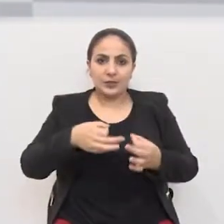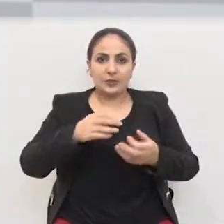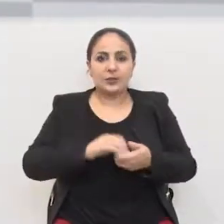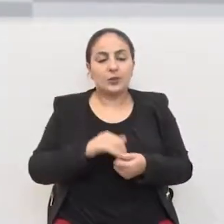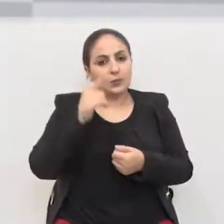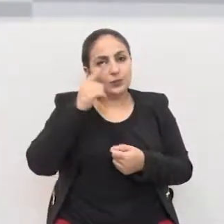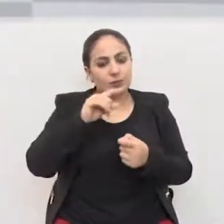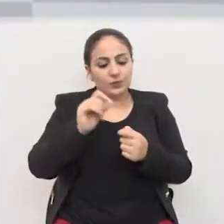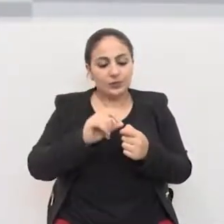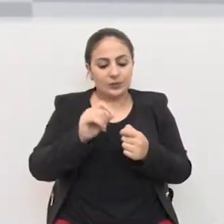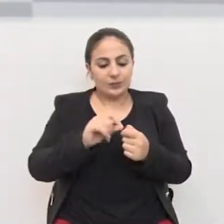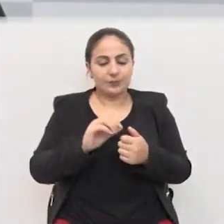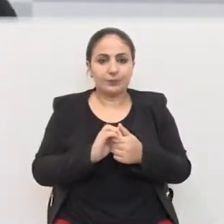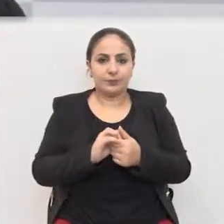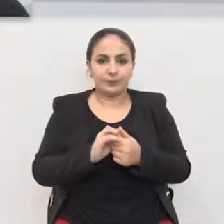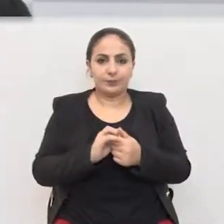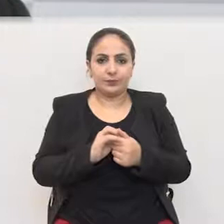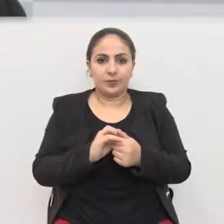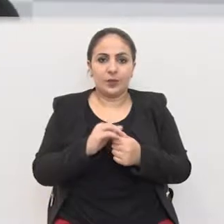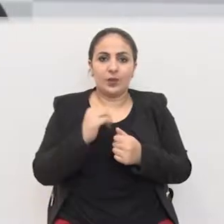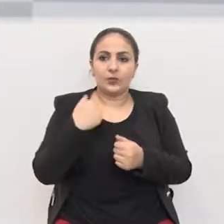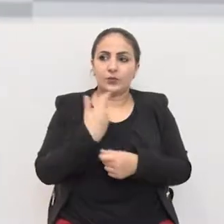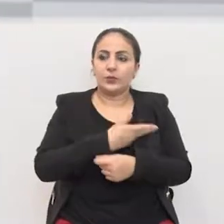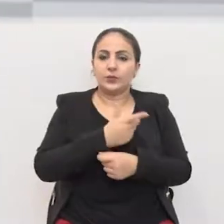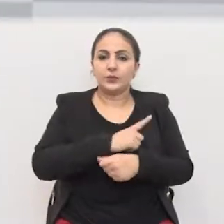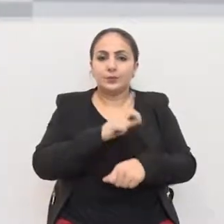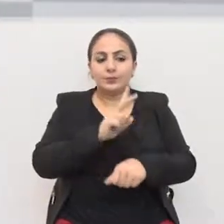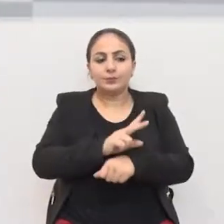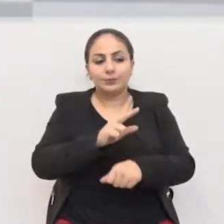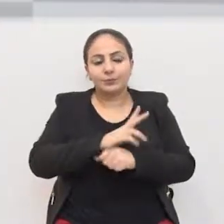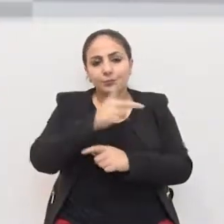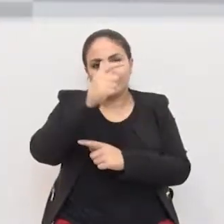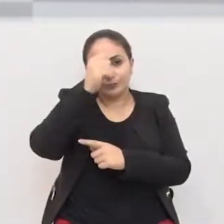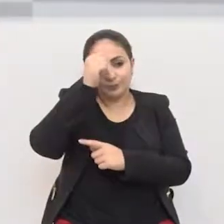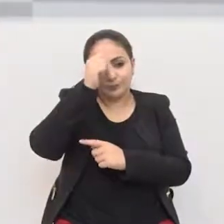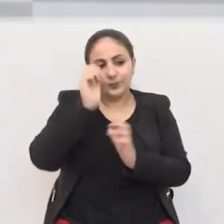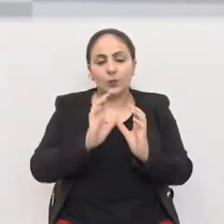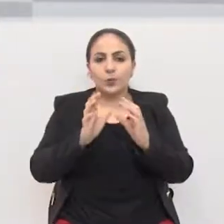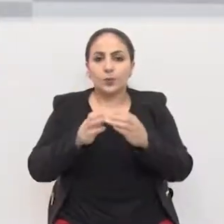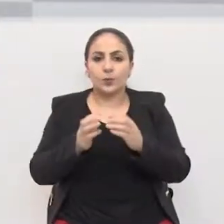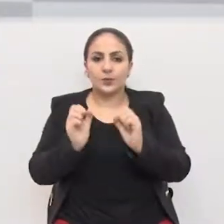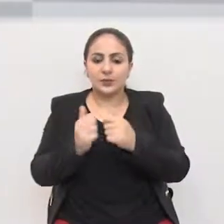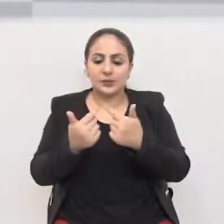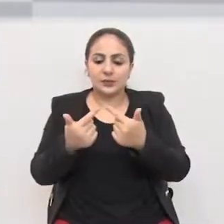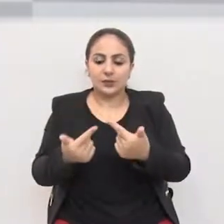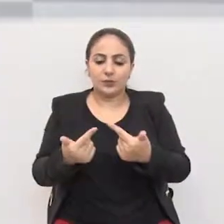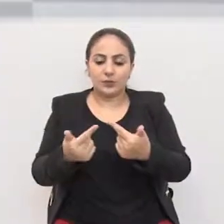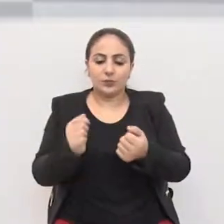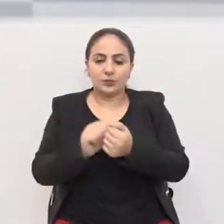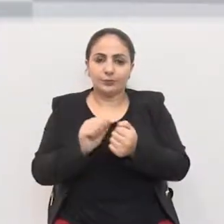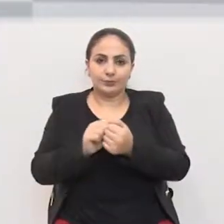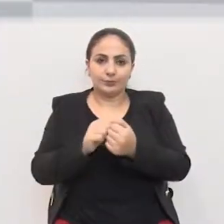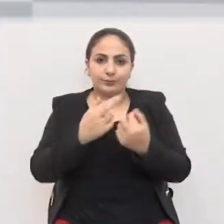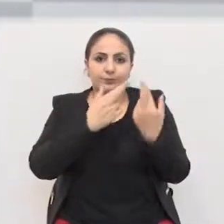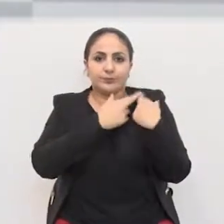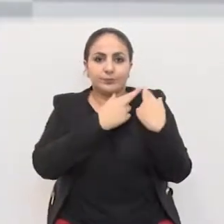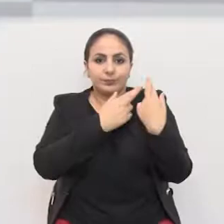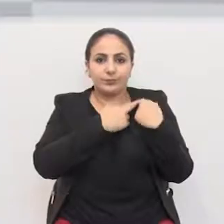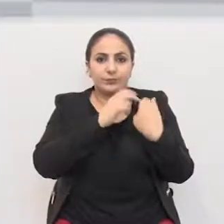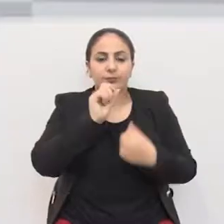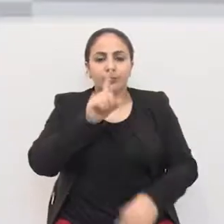certo para que isso possa ser feito. Certamente, nós teremos o cuidado de analisar o conjunto das ações com